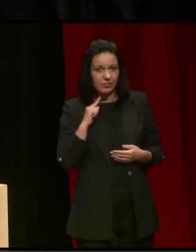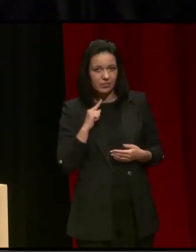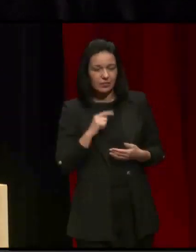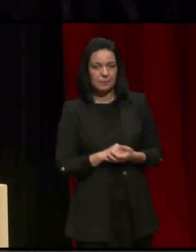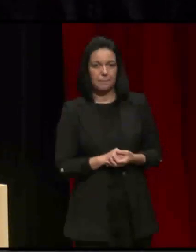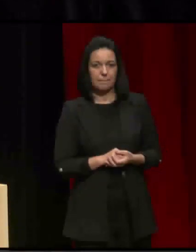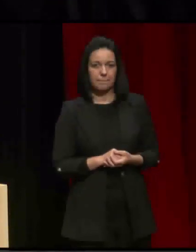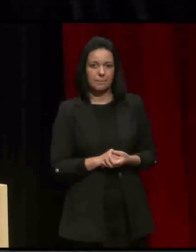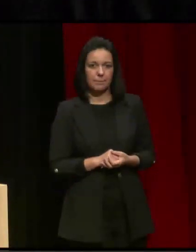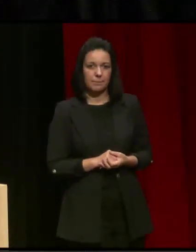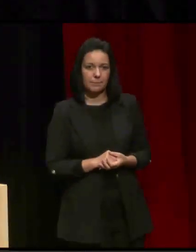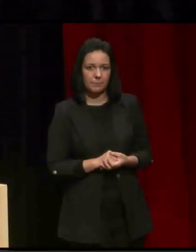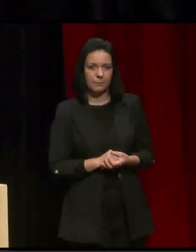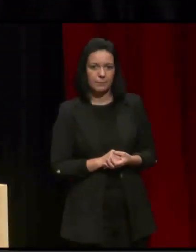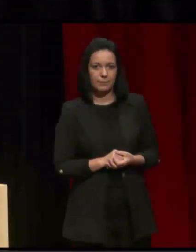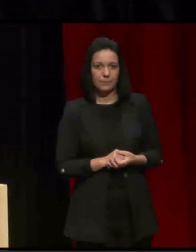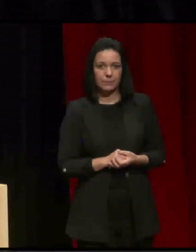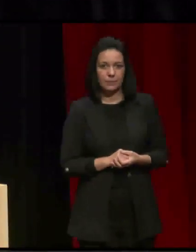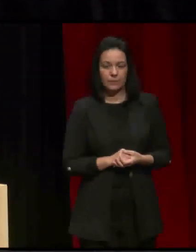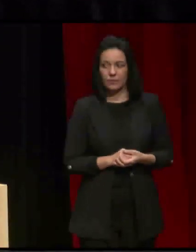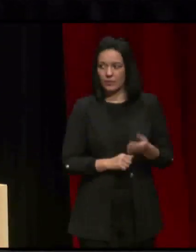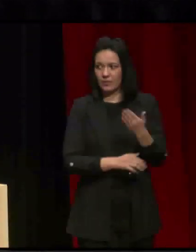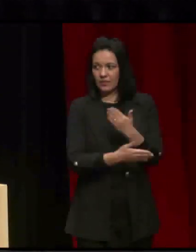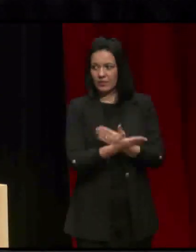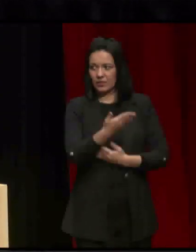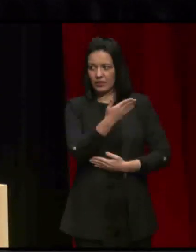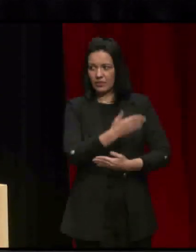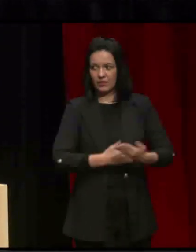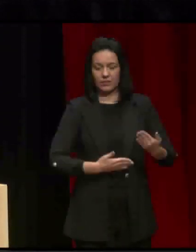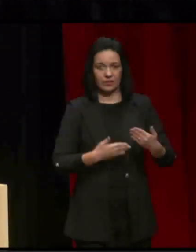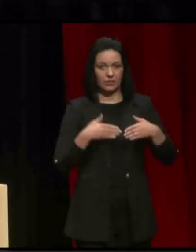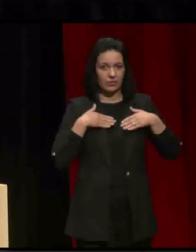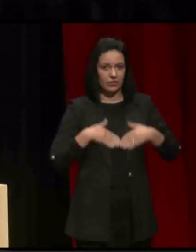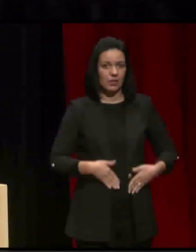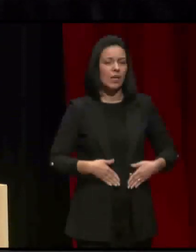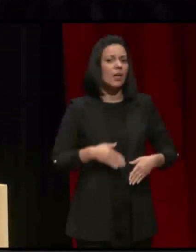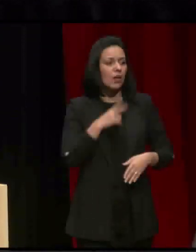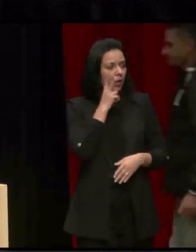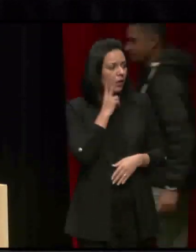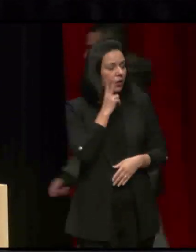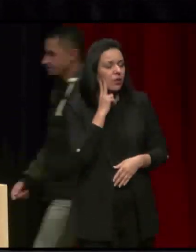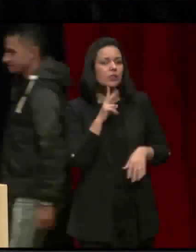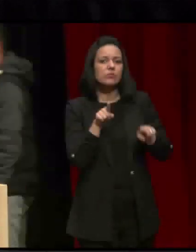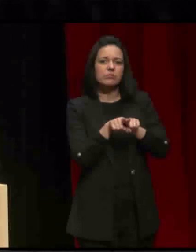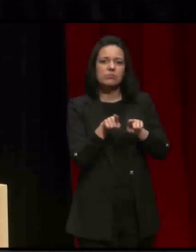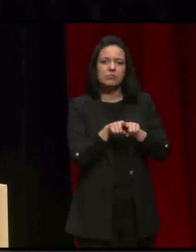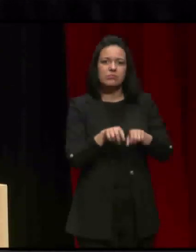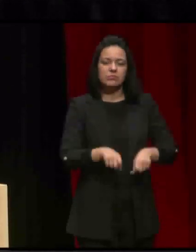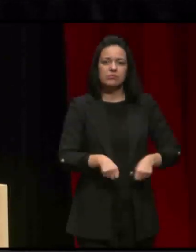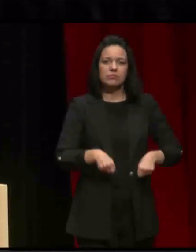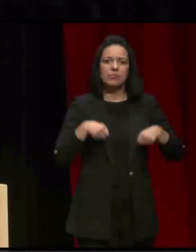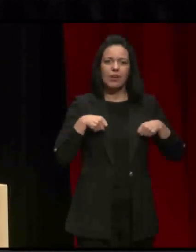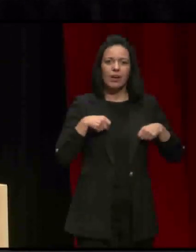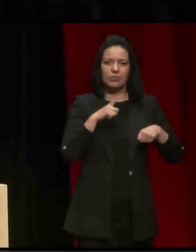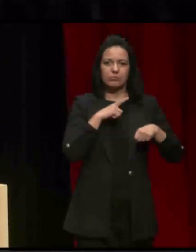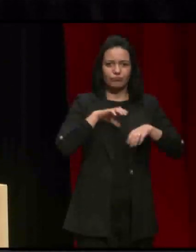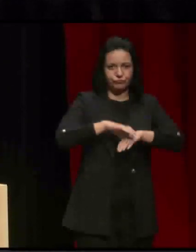soltos. Eu uso um blusão vinho, calça e bota de cano